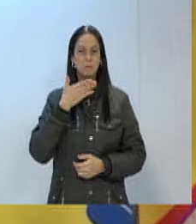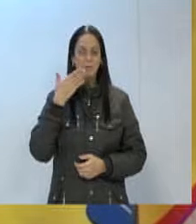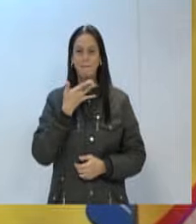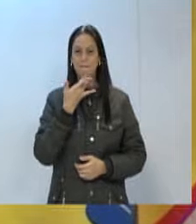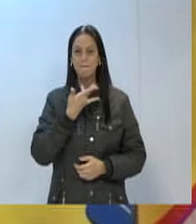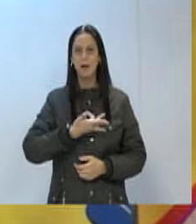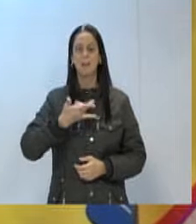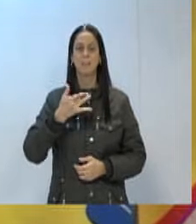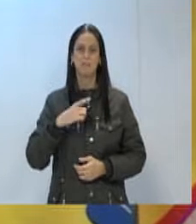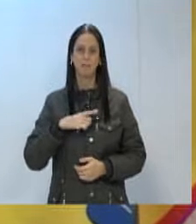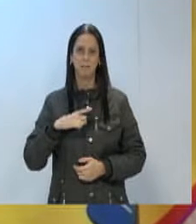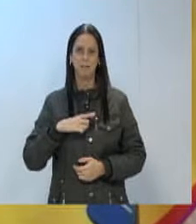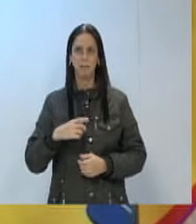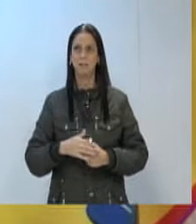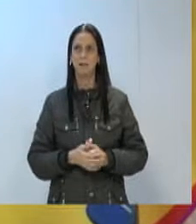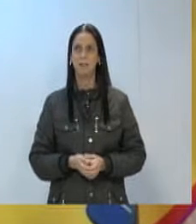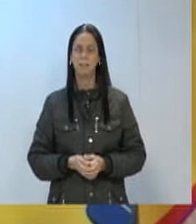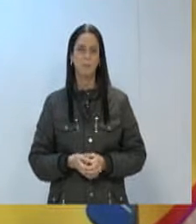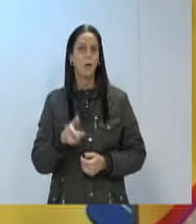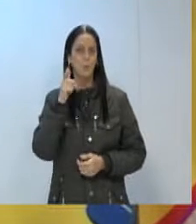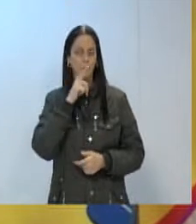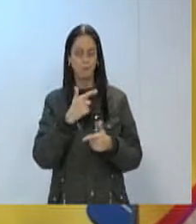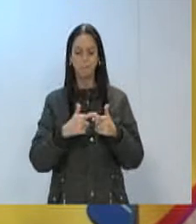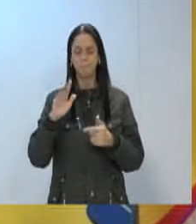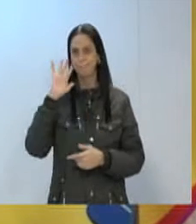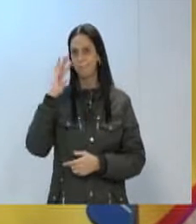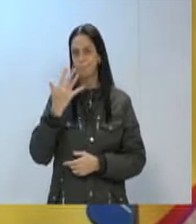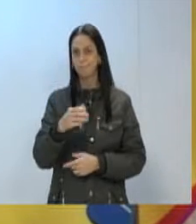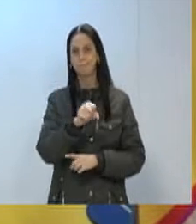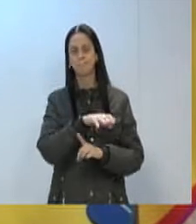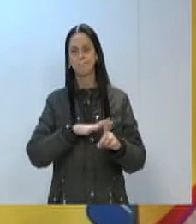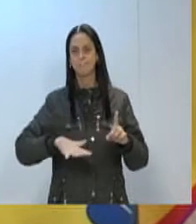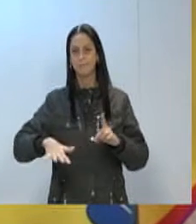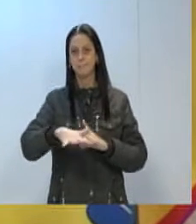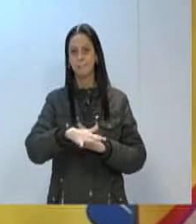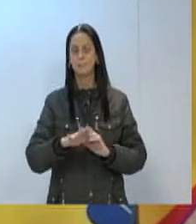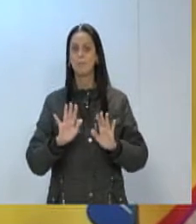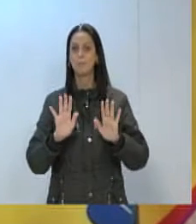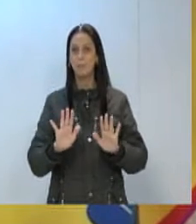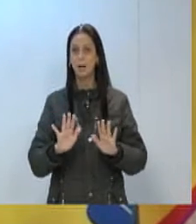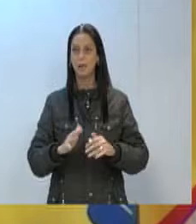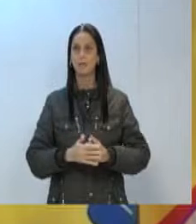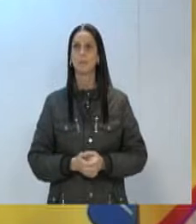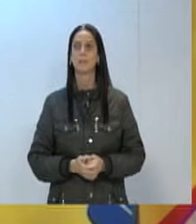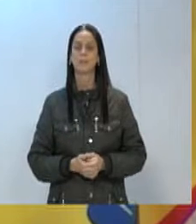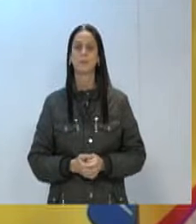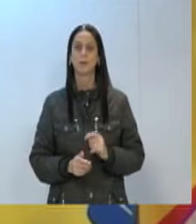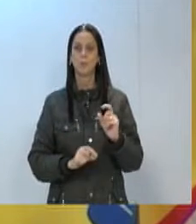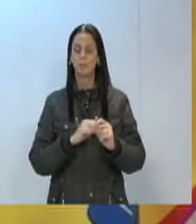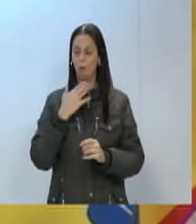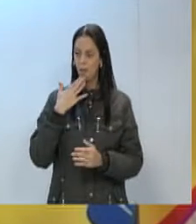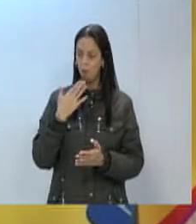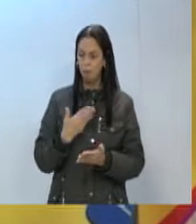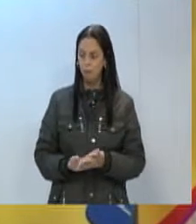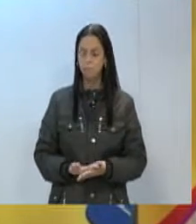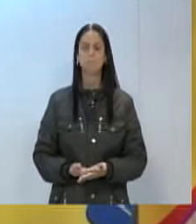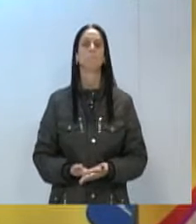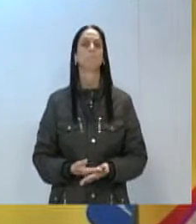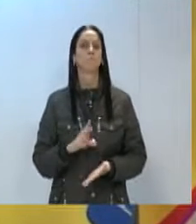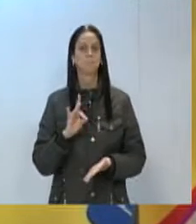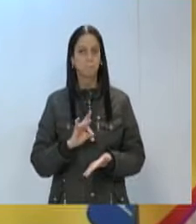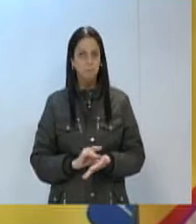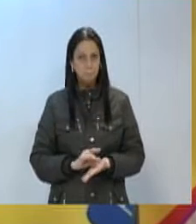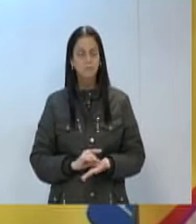fácil que tem para você analisar qualquer situação social o que me nos impressiona nessa nesse